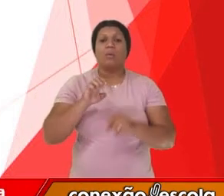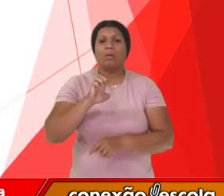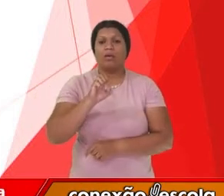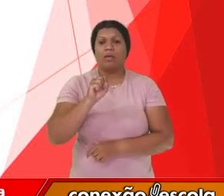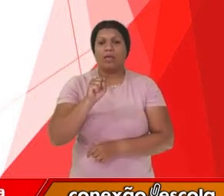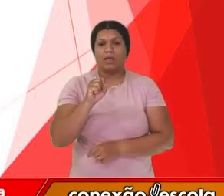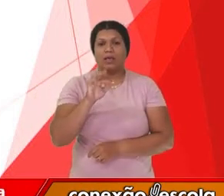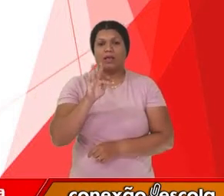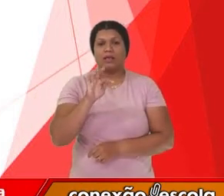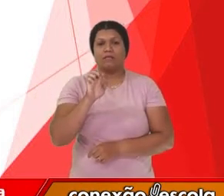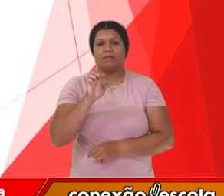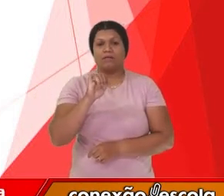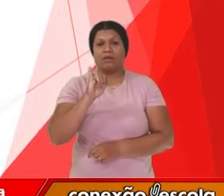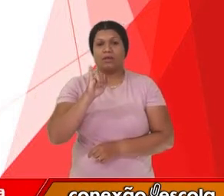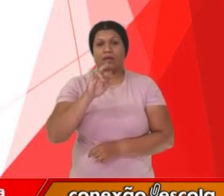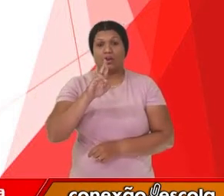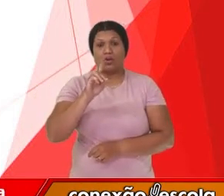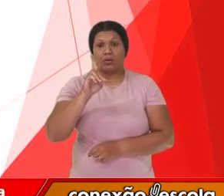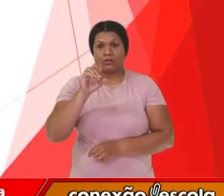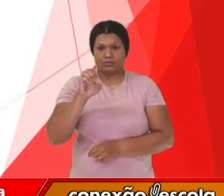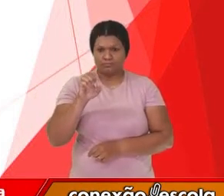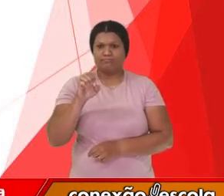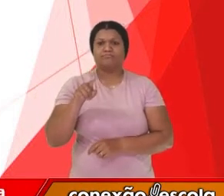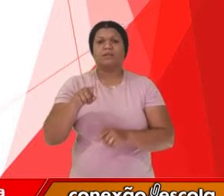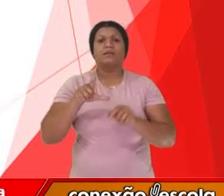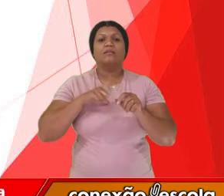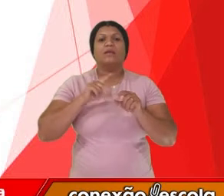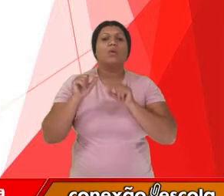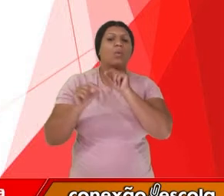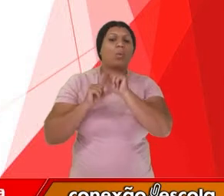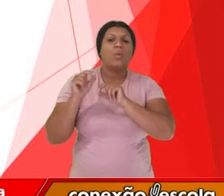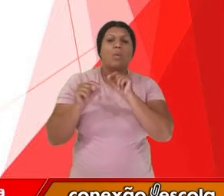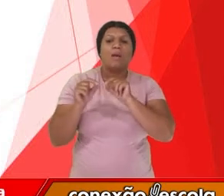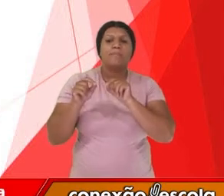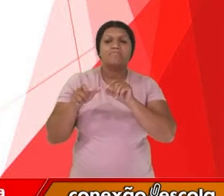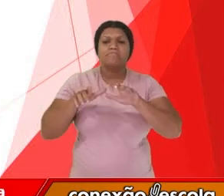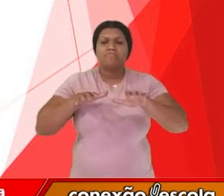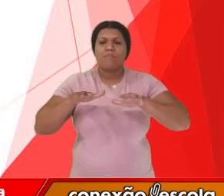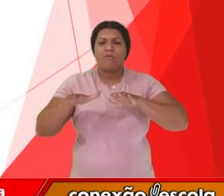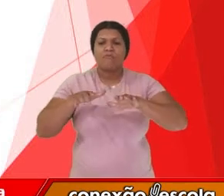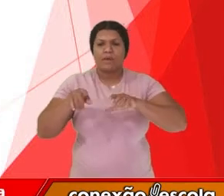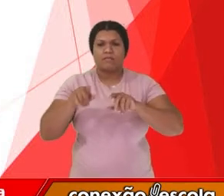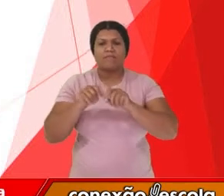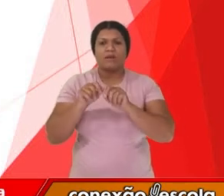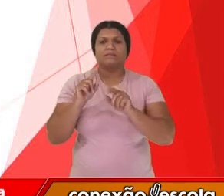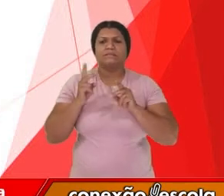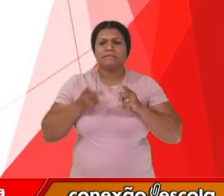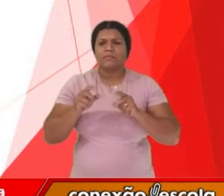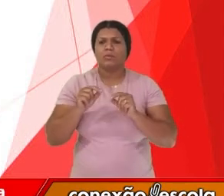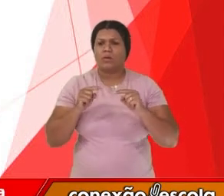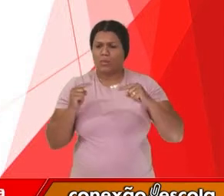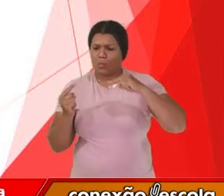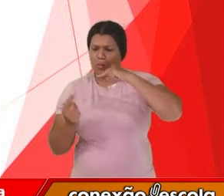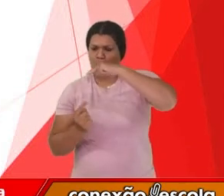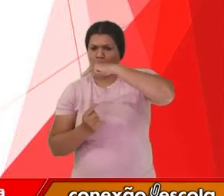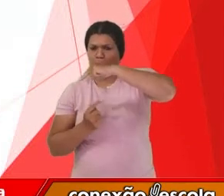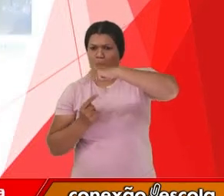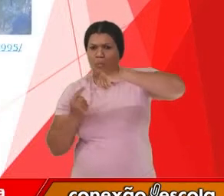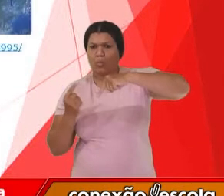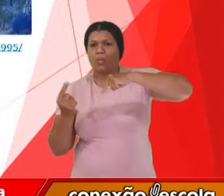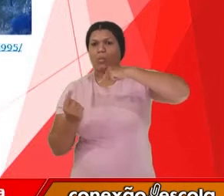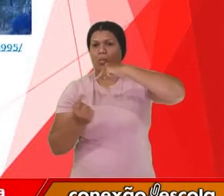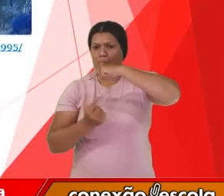e realiza movimentos, sendo que os principais são os movimentos de rotação e